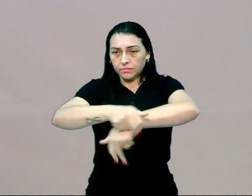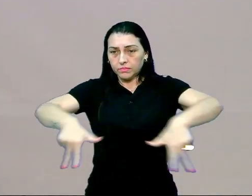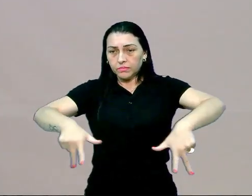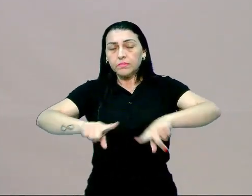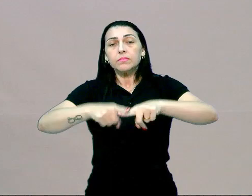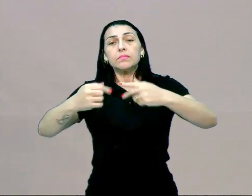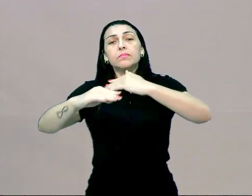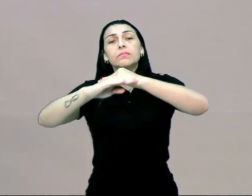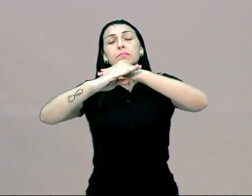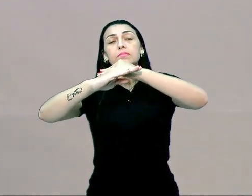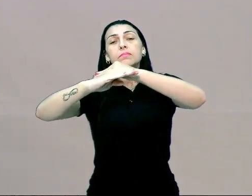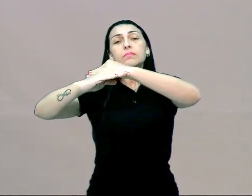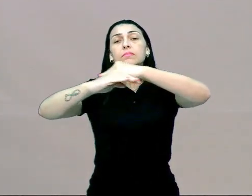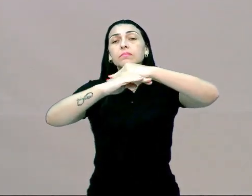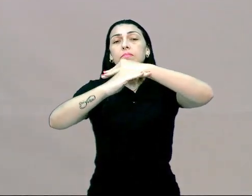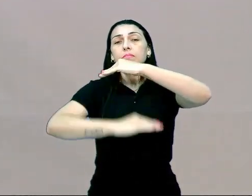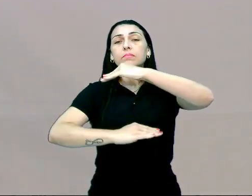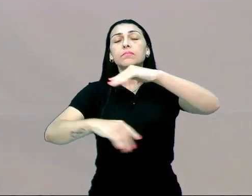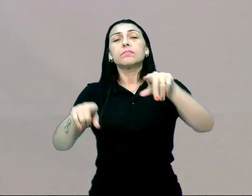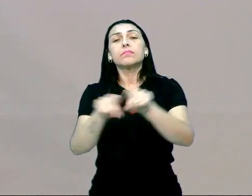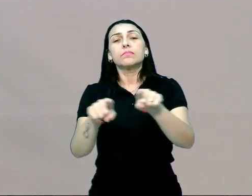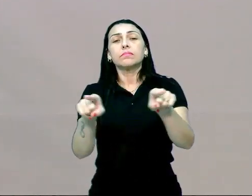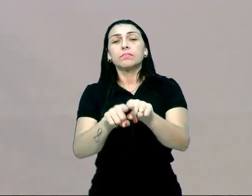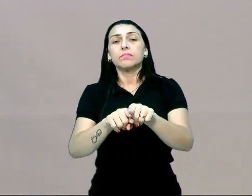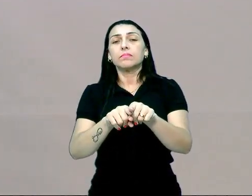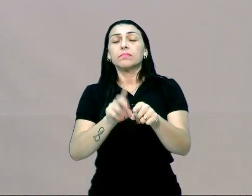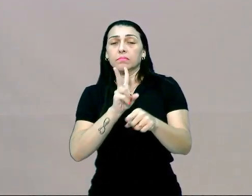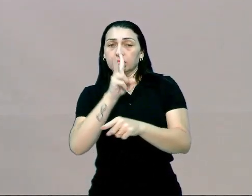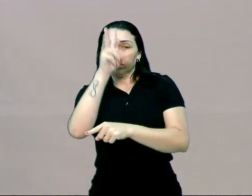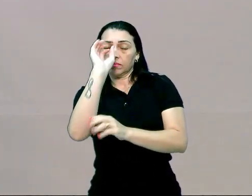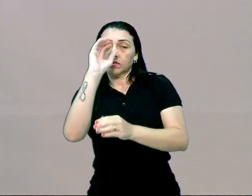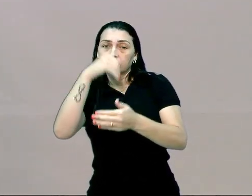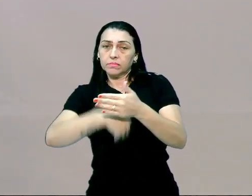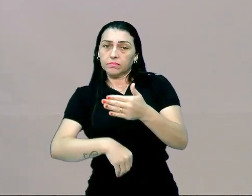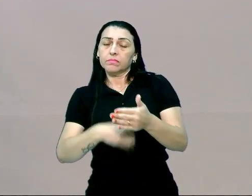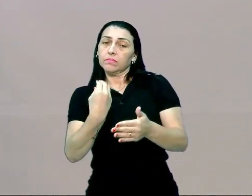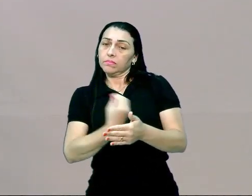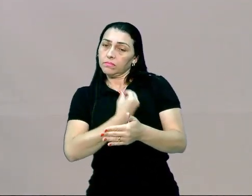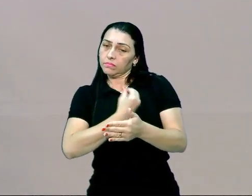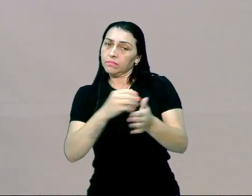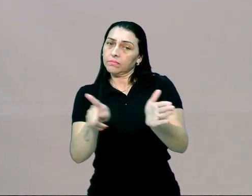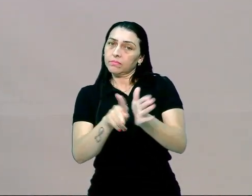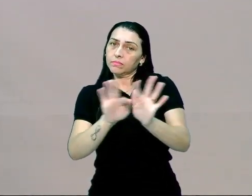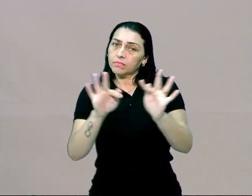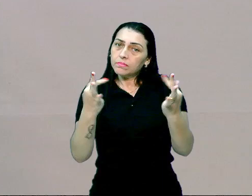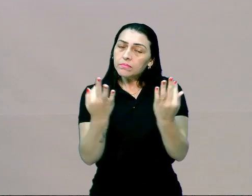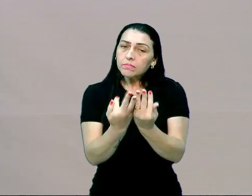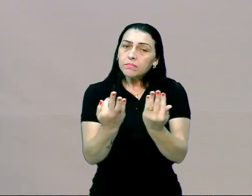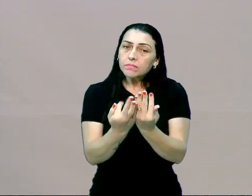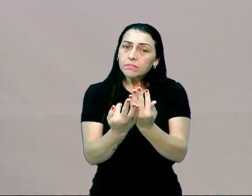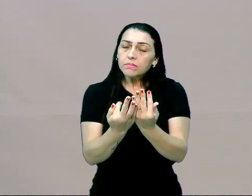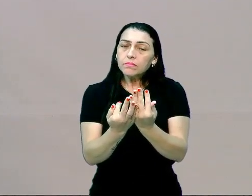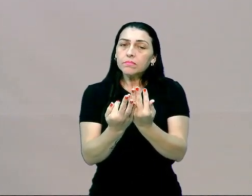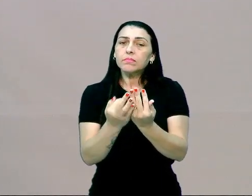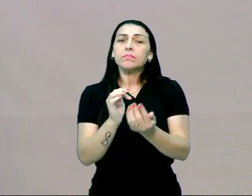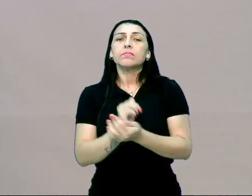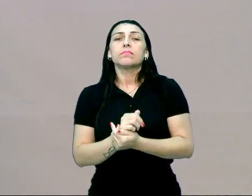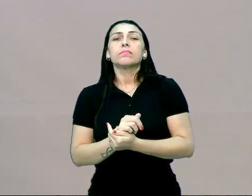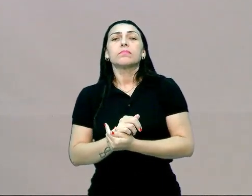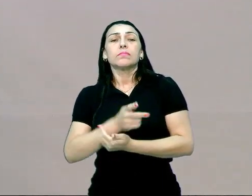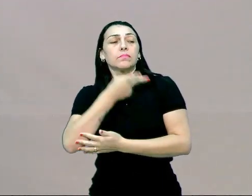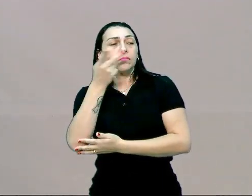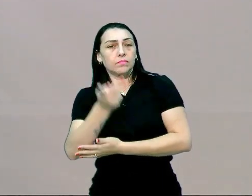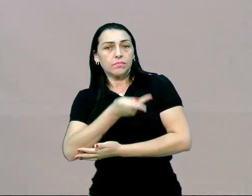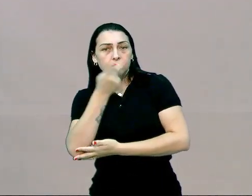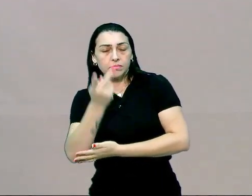da desigualdade, muitas das vezes, ela é fortalecida dentro da convivência familiar. Quando lá